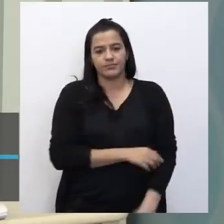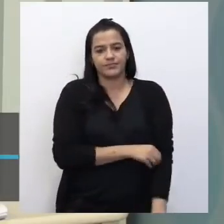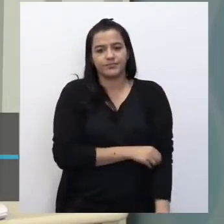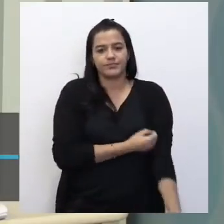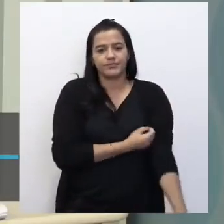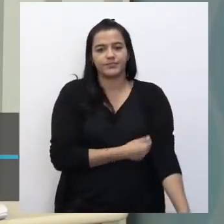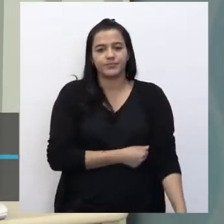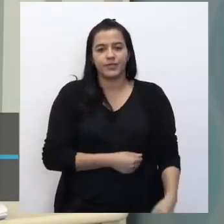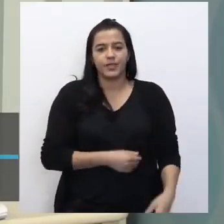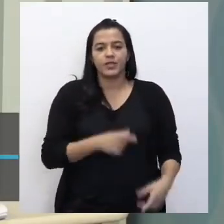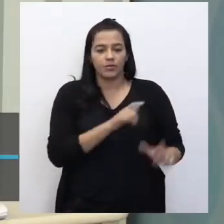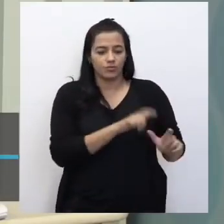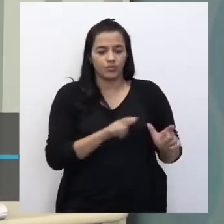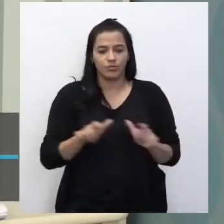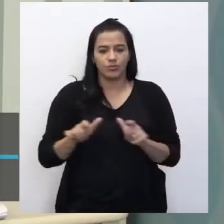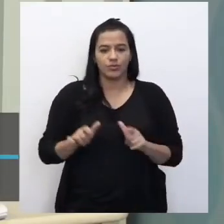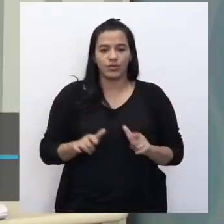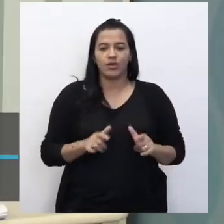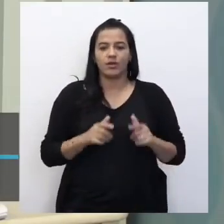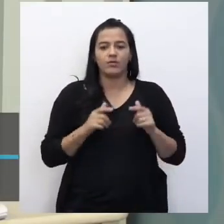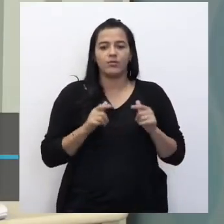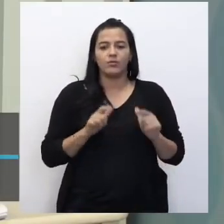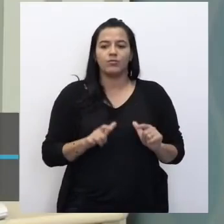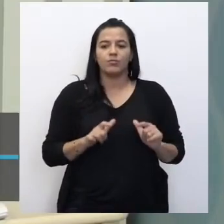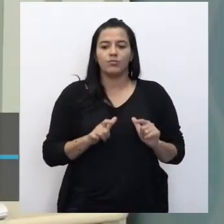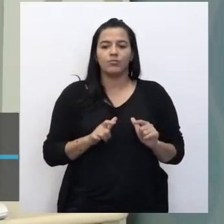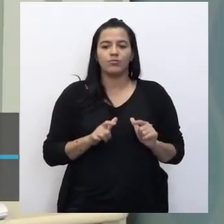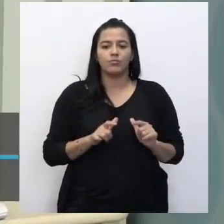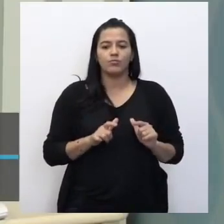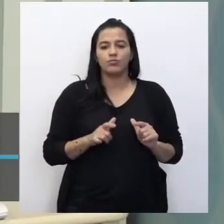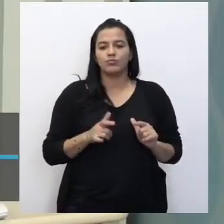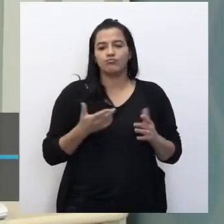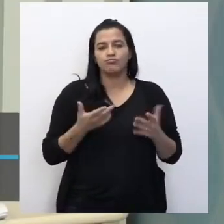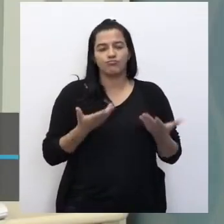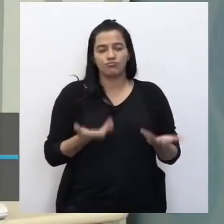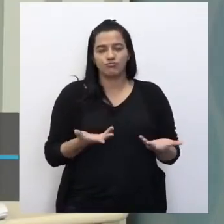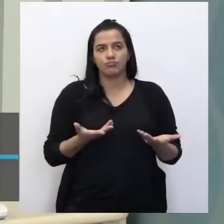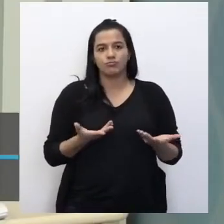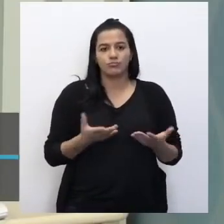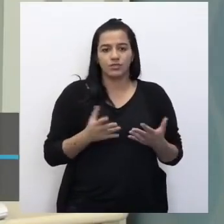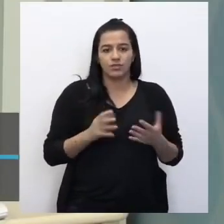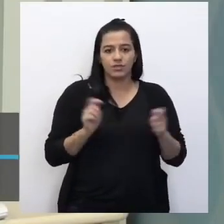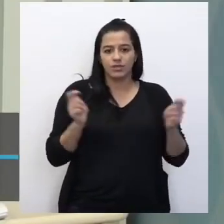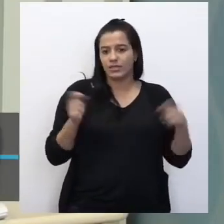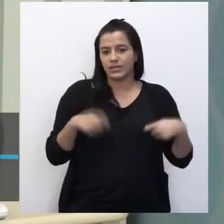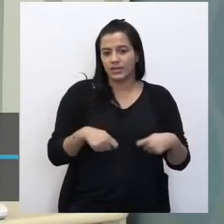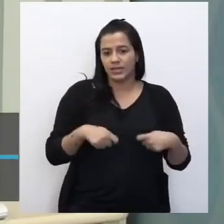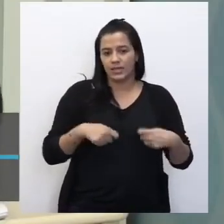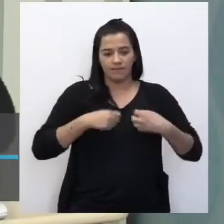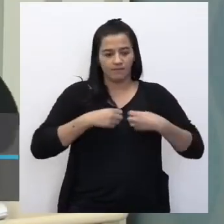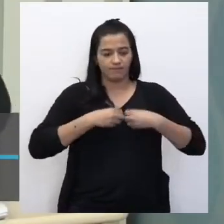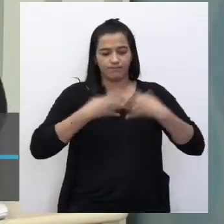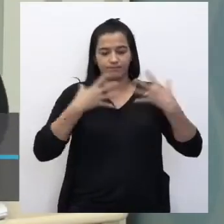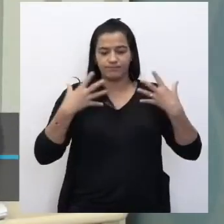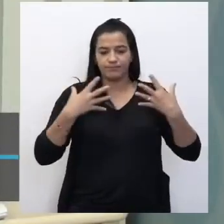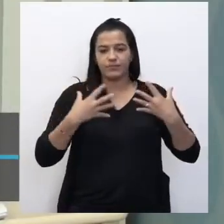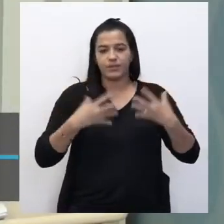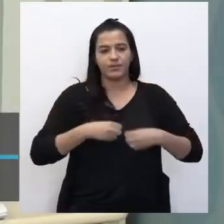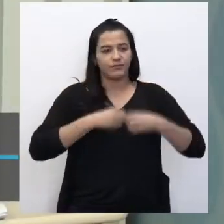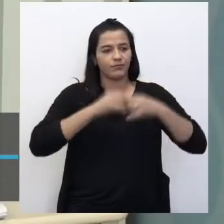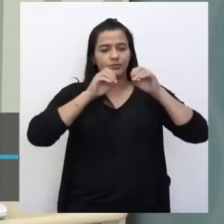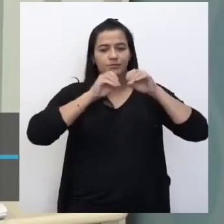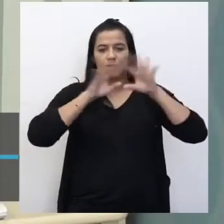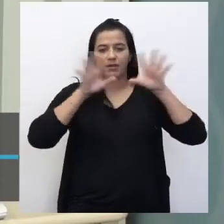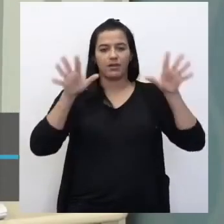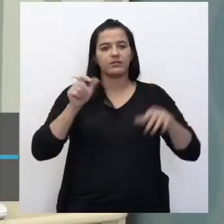encontraram lugar aonde lugar em que foram propagadas, né,